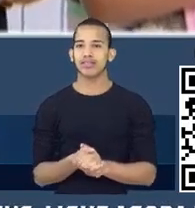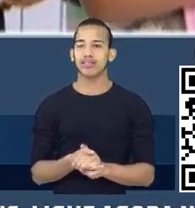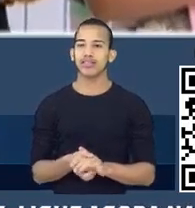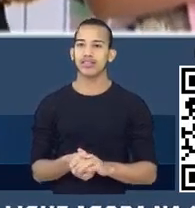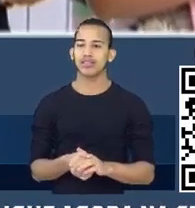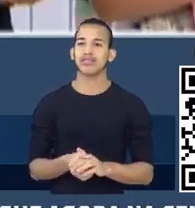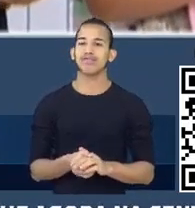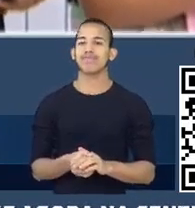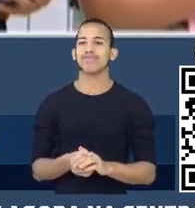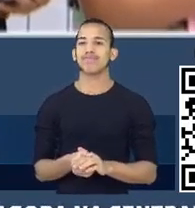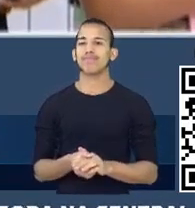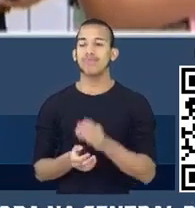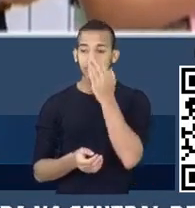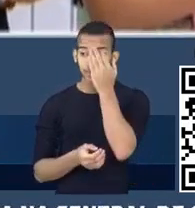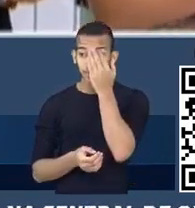sangue.